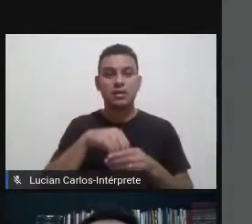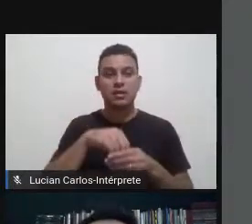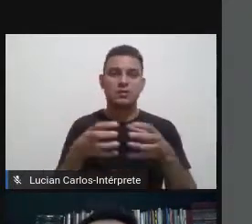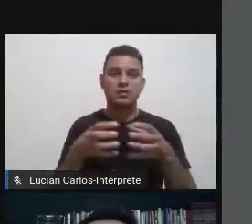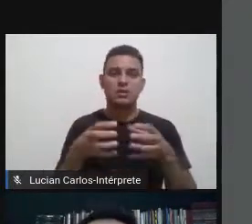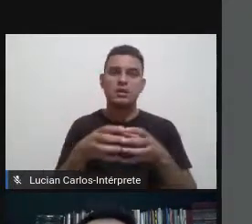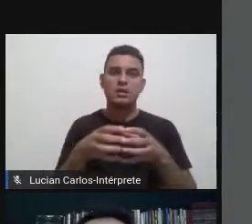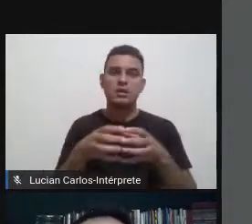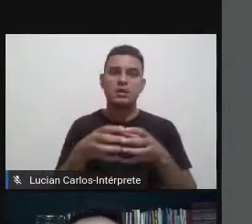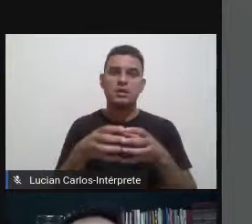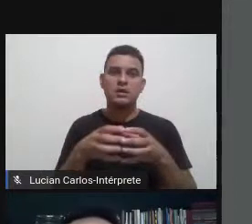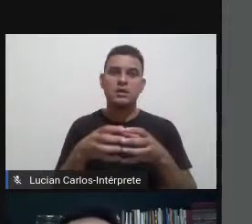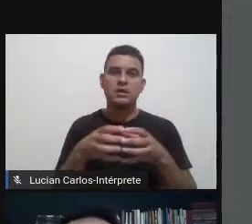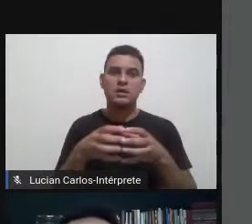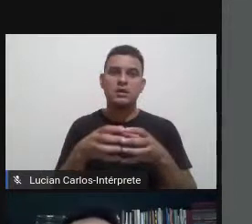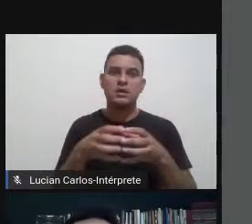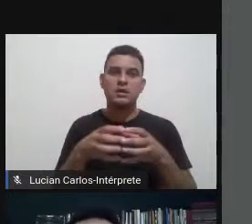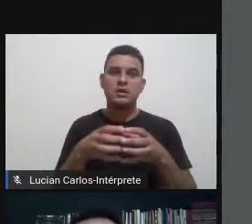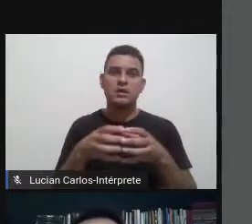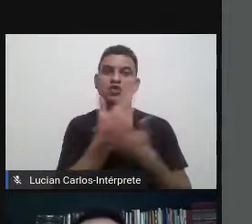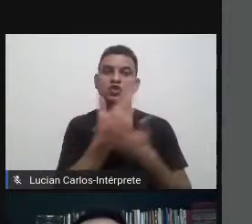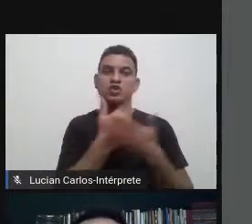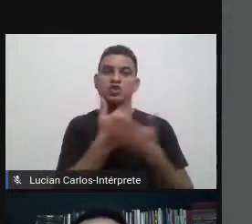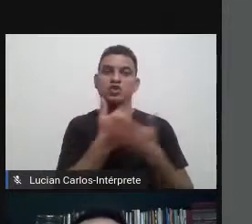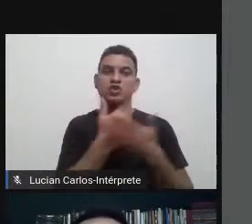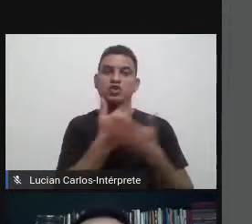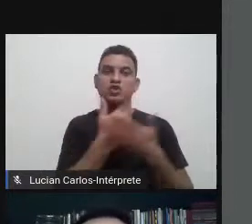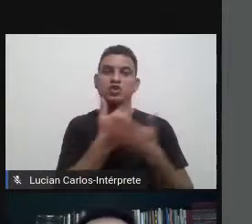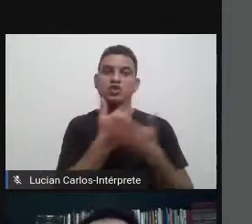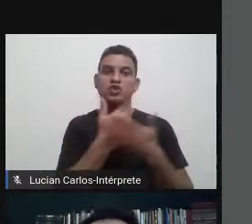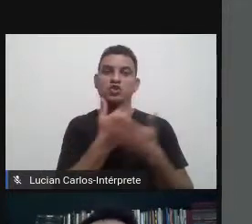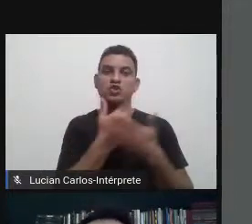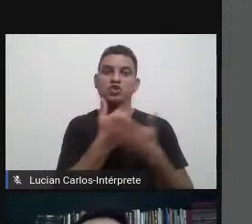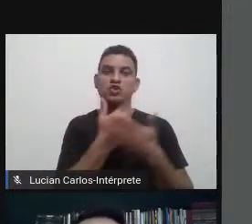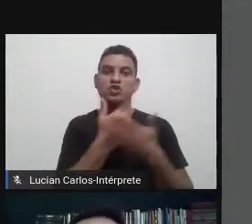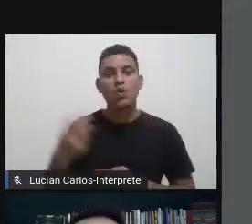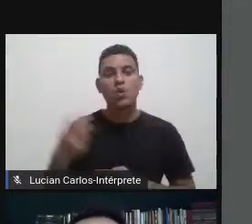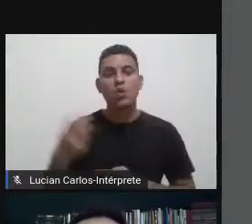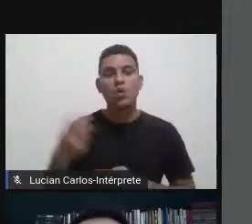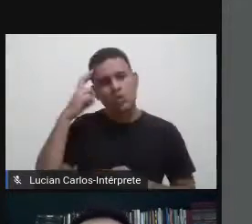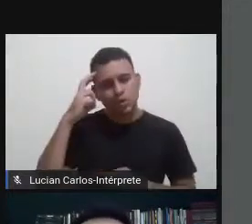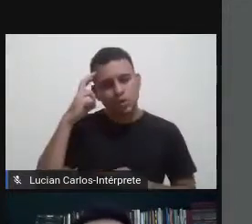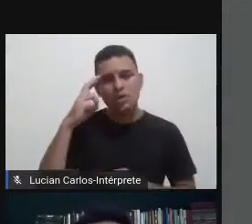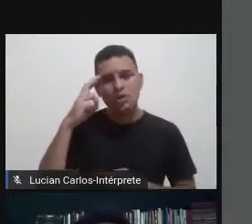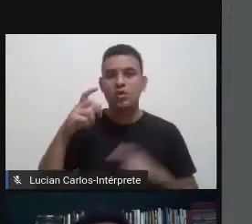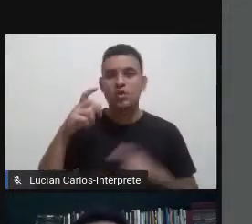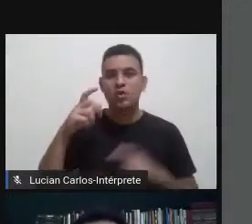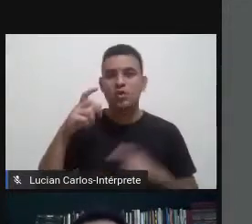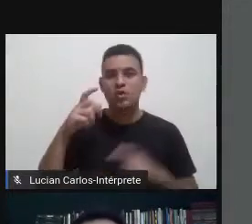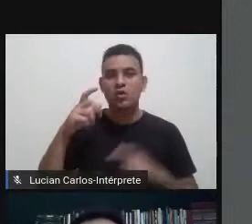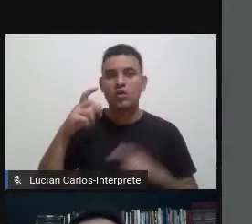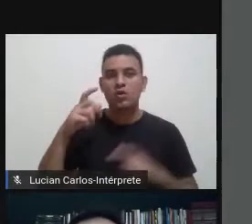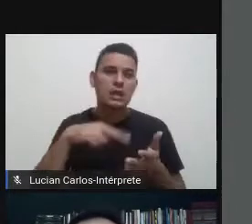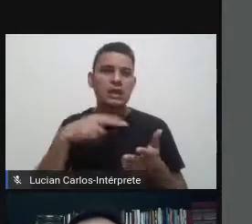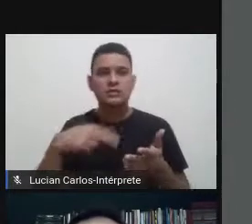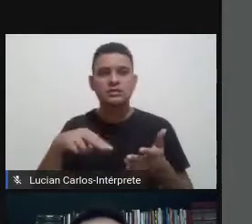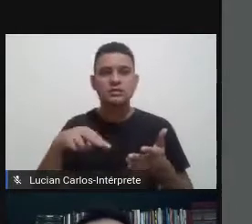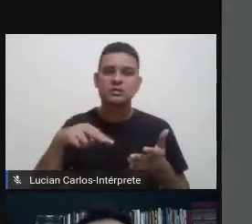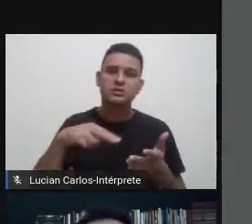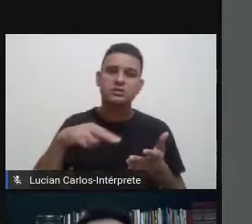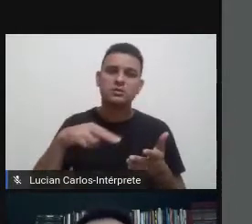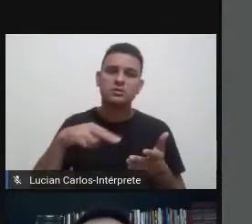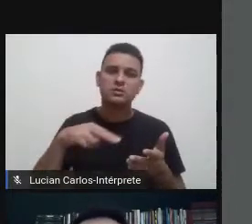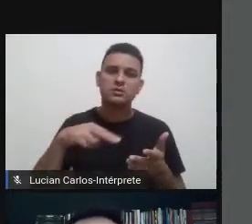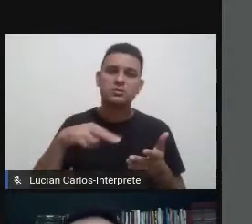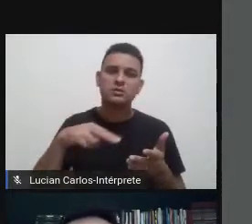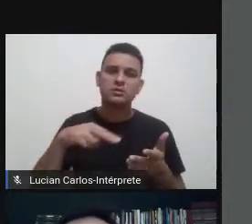educação física e de arte, envolvendo aí cultura regional, cultura local, danças. O nosso